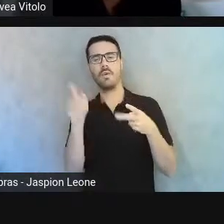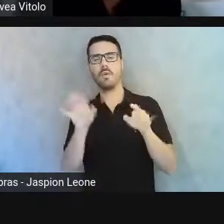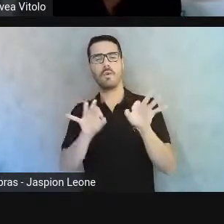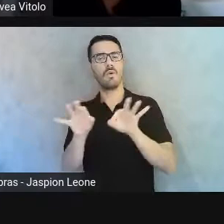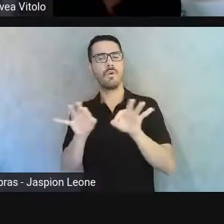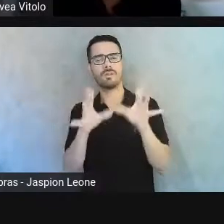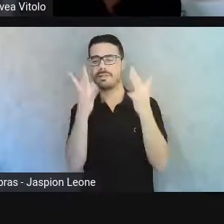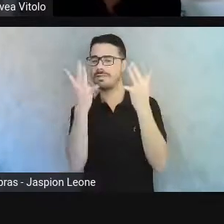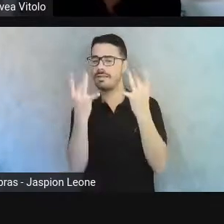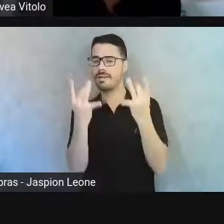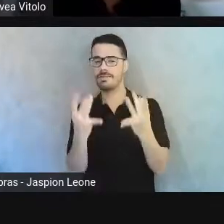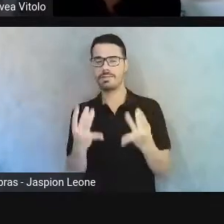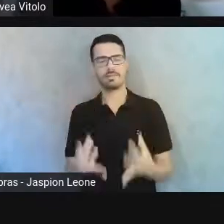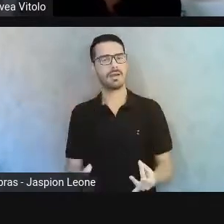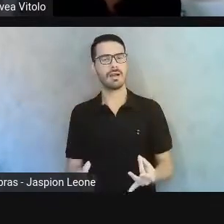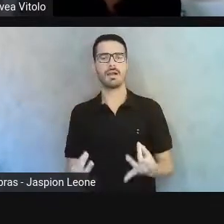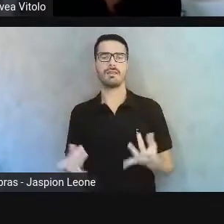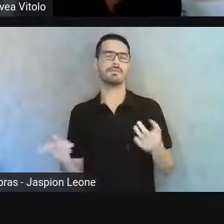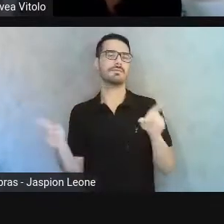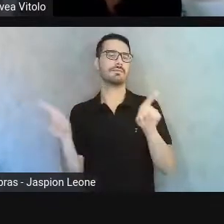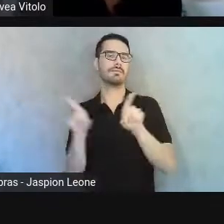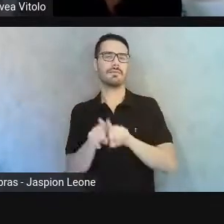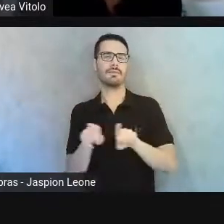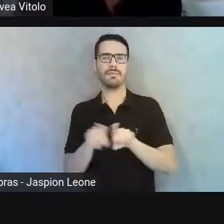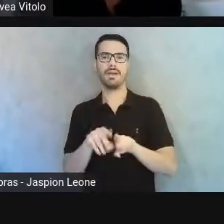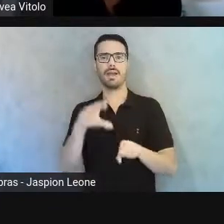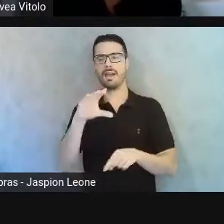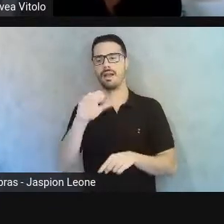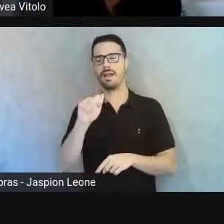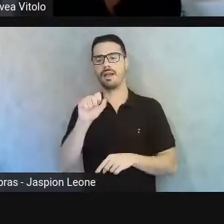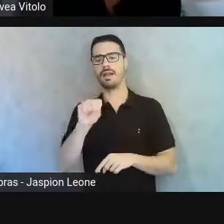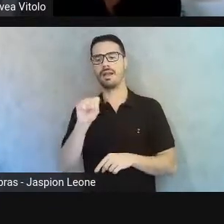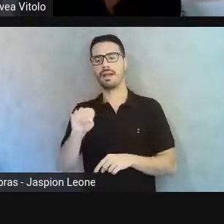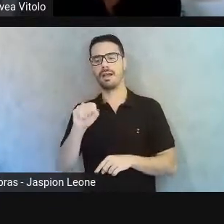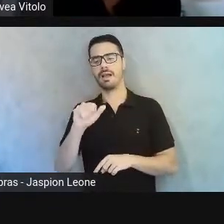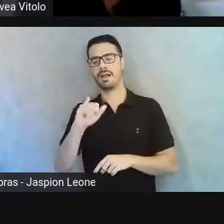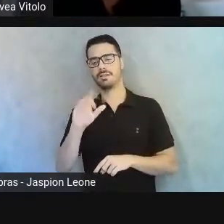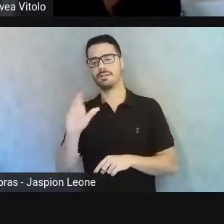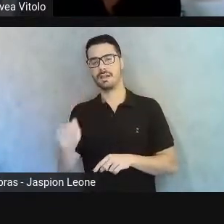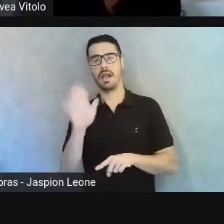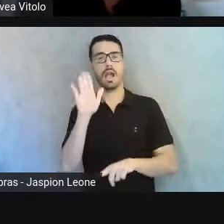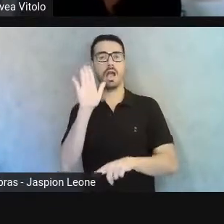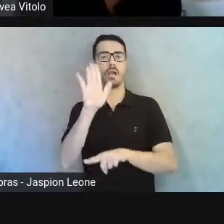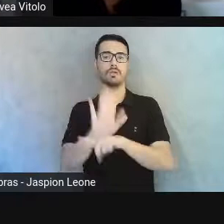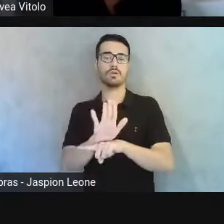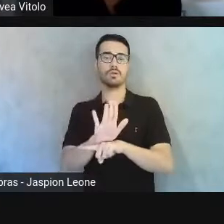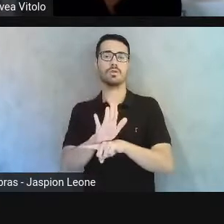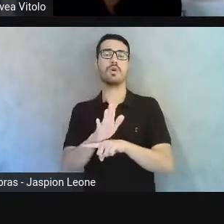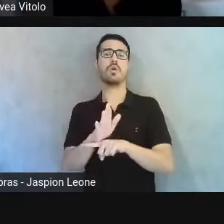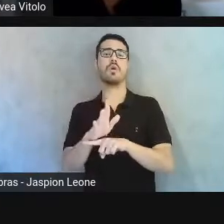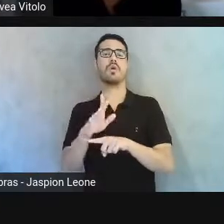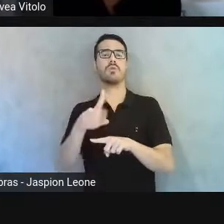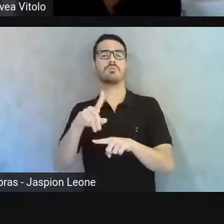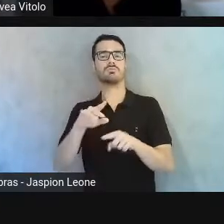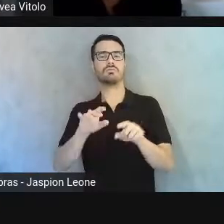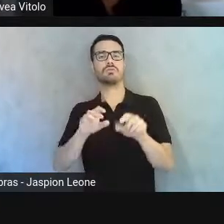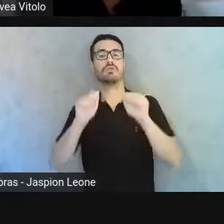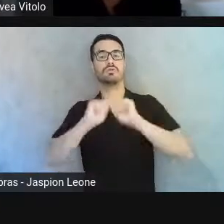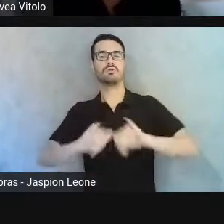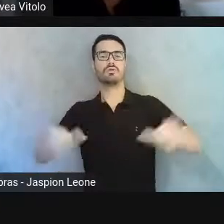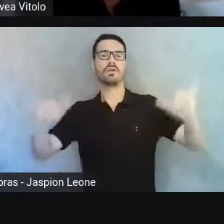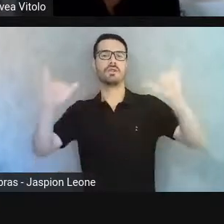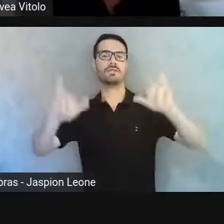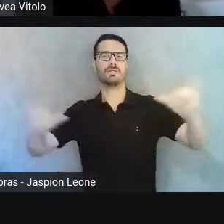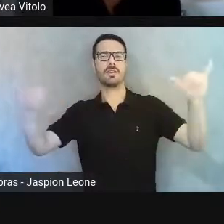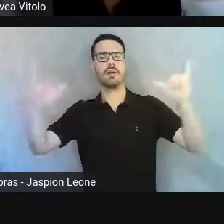detalhe. A Cássia, que ajudou na divulgação, na arte. Aos nossos intérpretes de Libras,